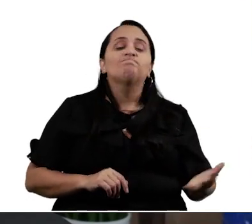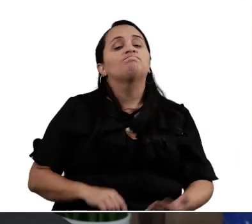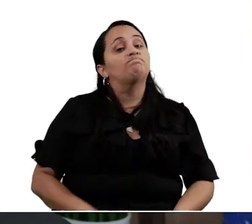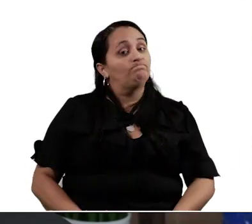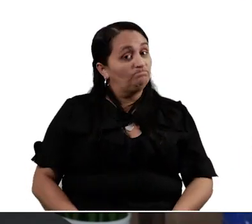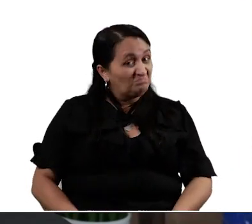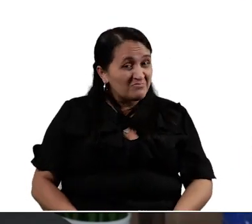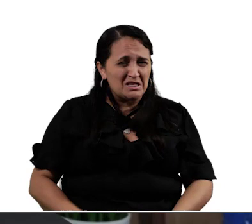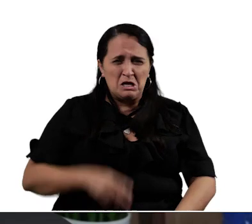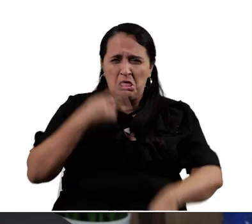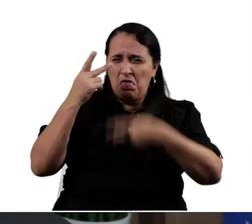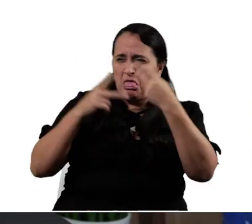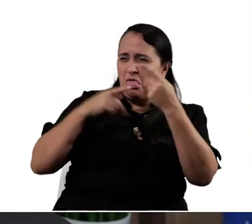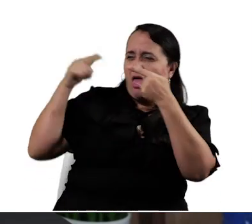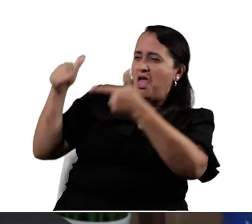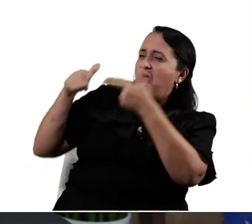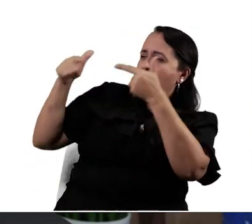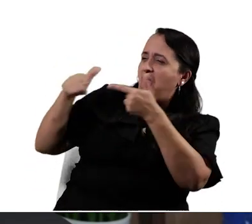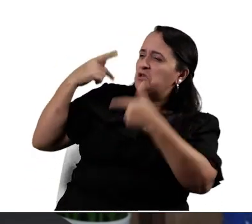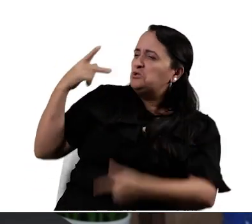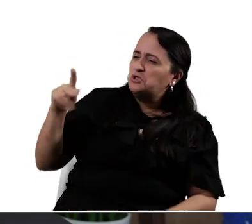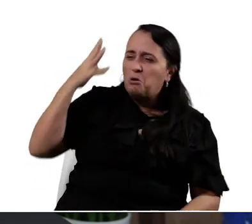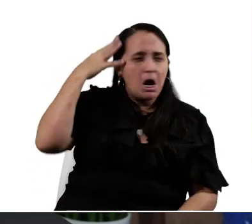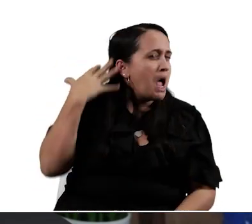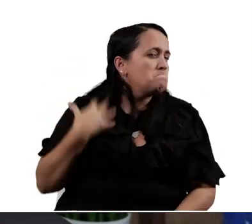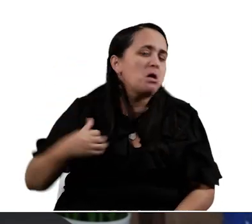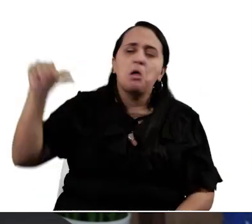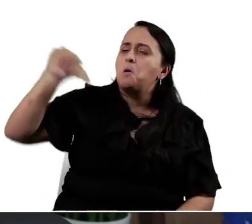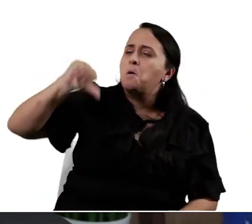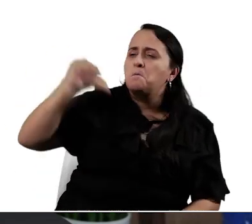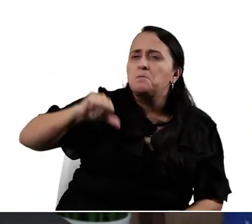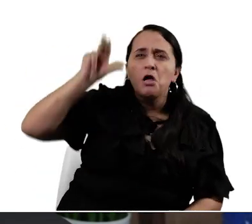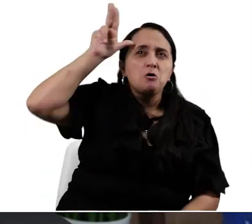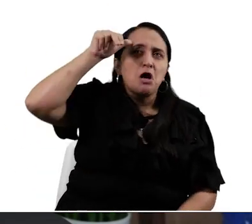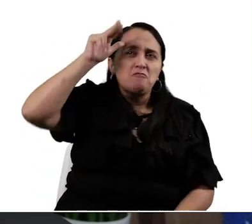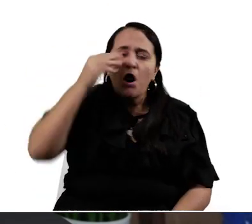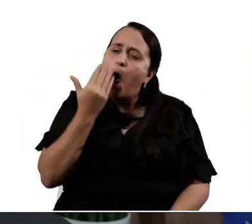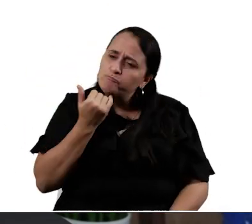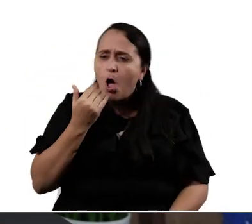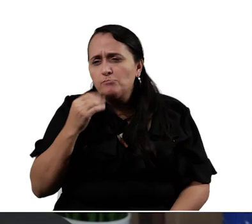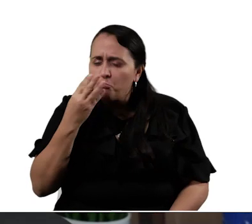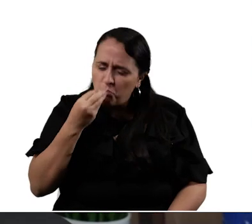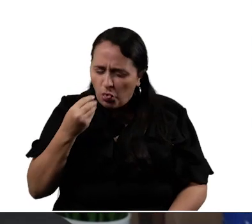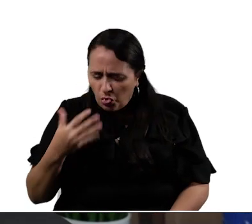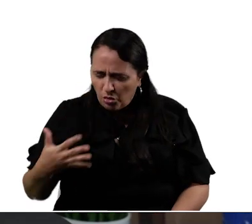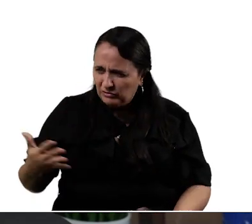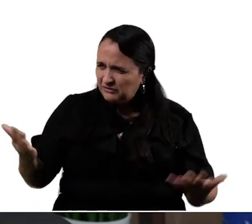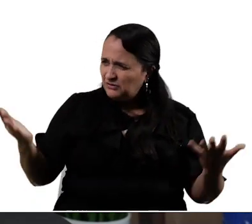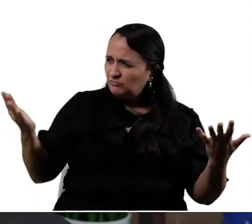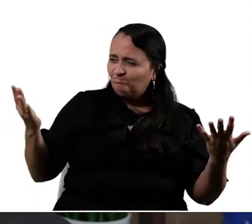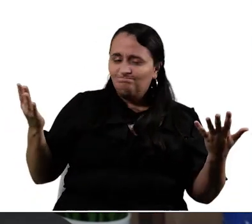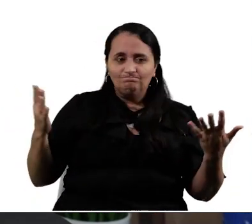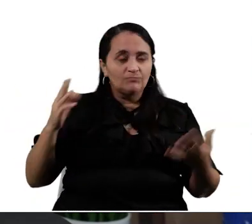Fizeram isso, disseram que o cabelo dela parecia que tinha sido mastigado por um cavalo. A mãe e a coordenadora da escola